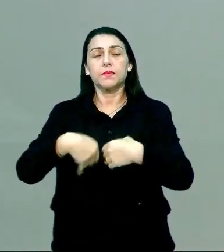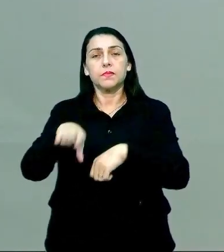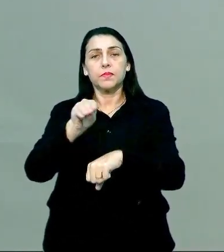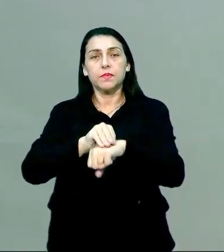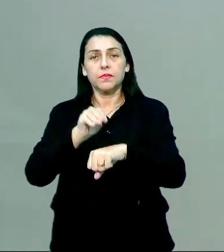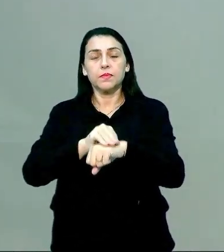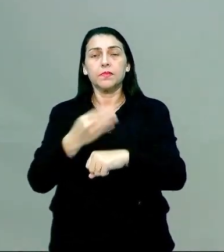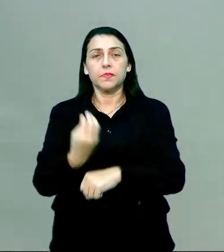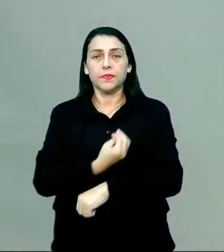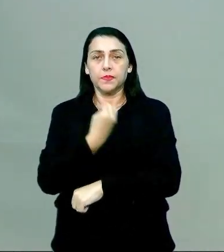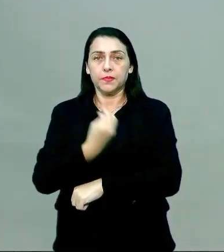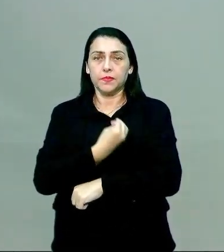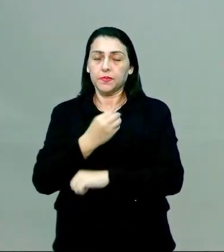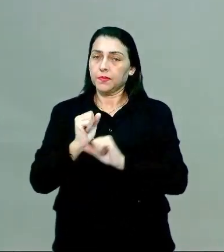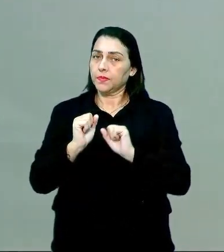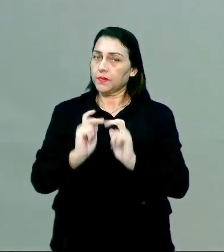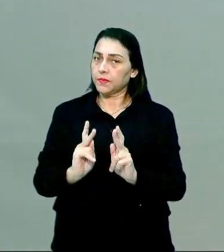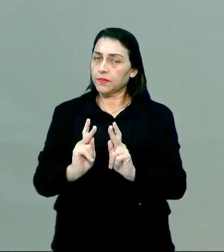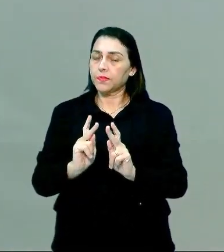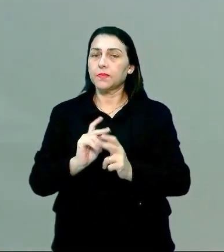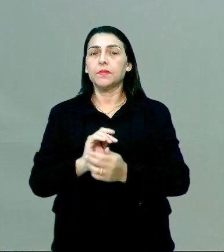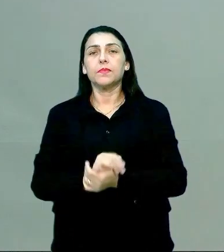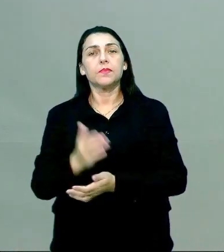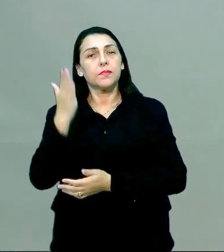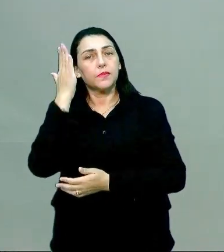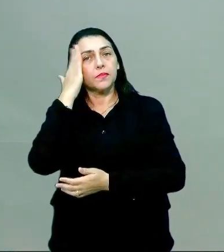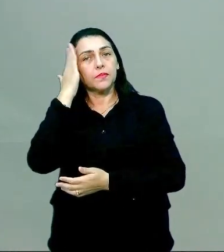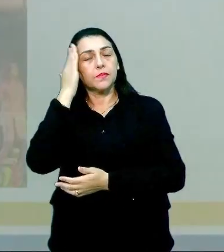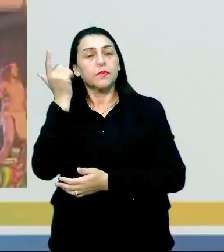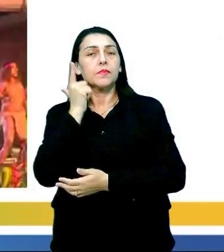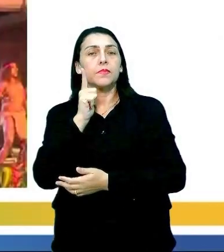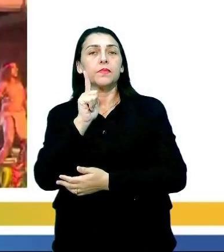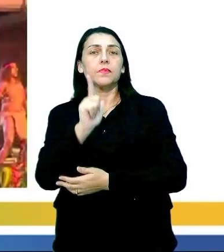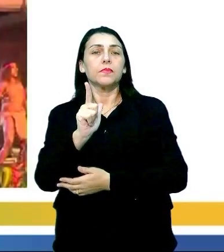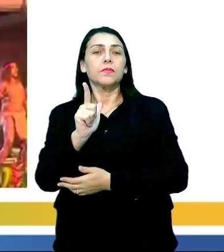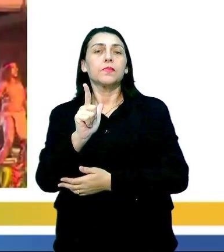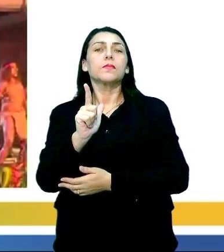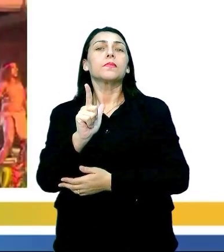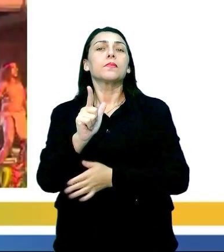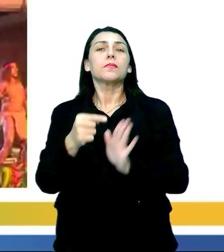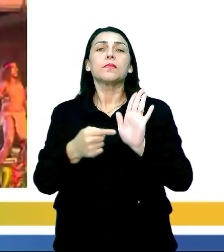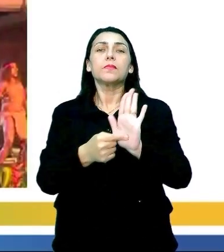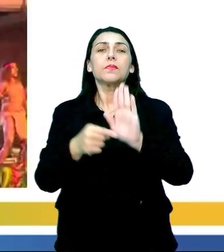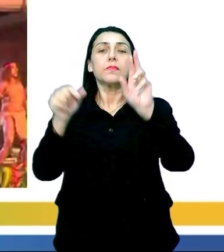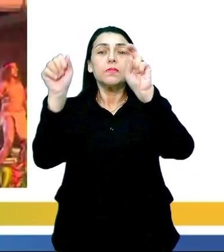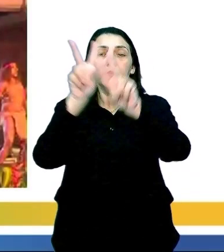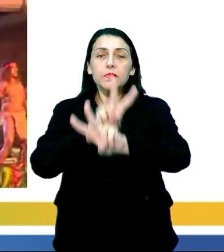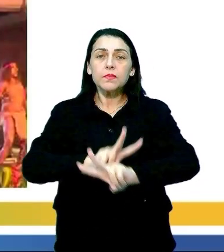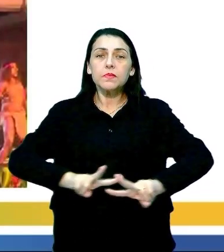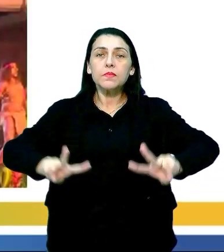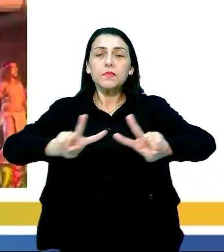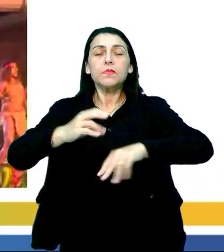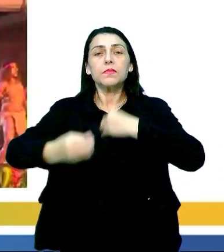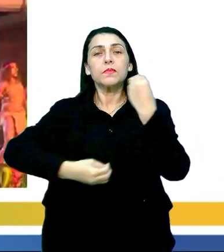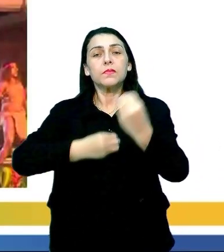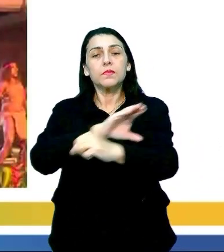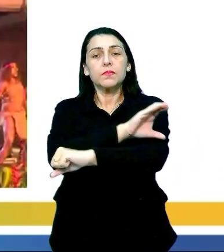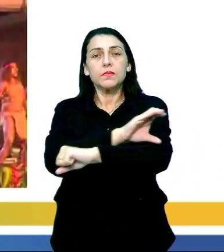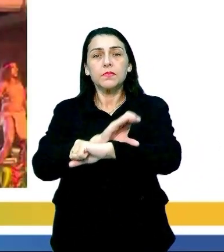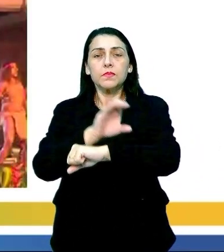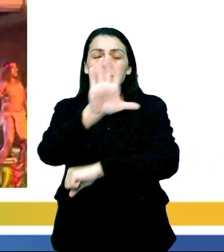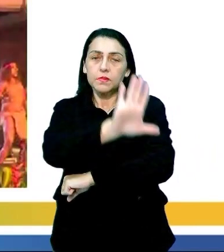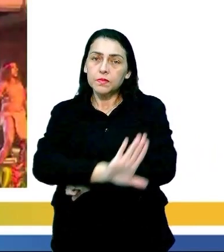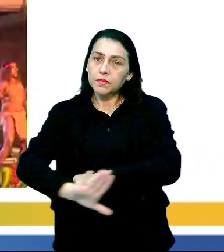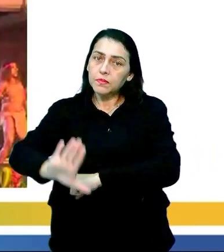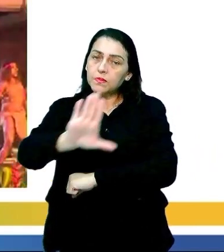conhecimentos vivenciados, beleza? Então, compreendido isso, a gente consegue avançar e visualizar como a cultura